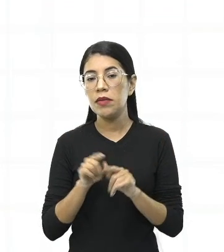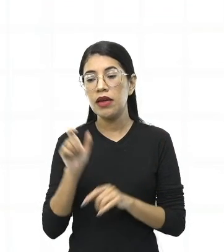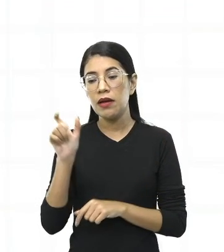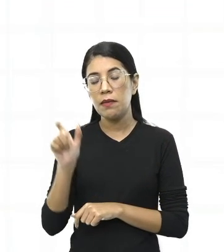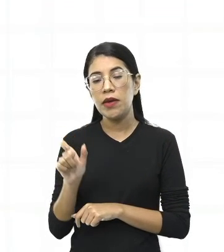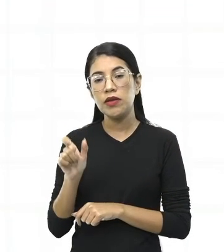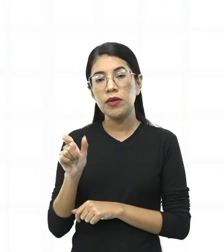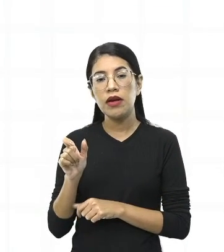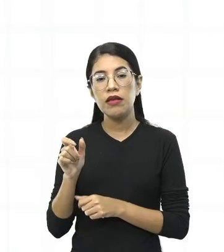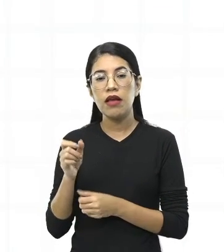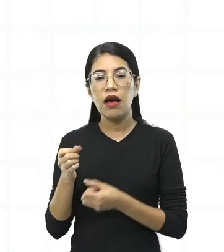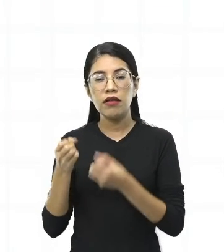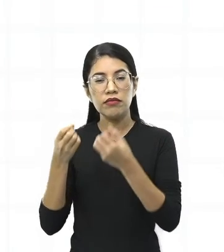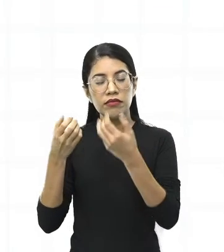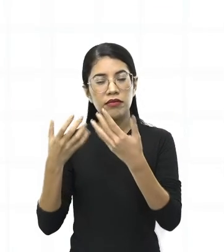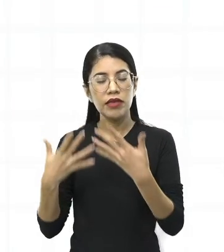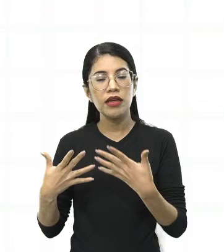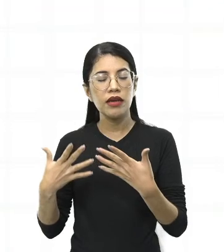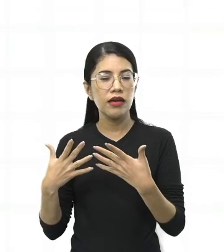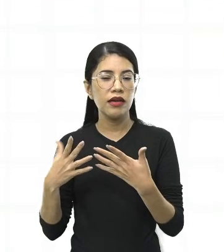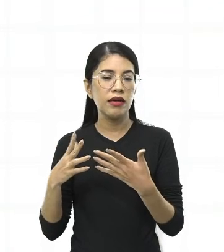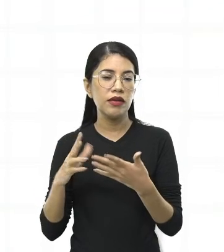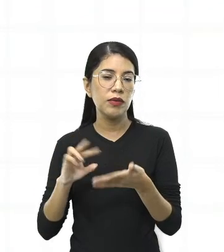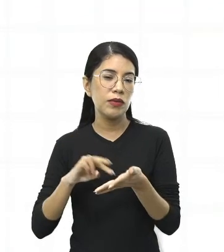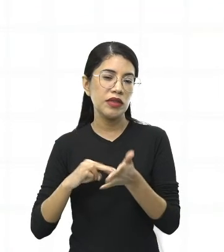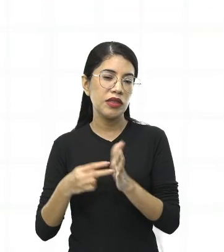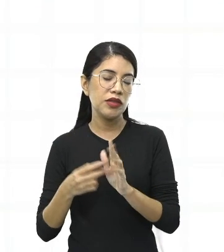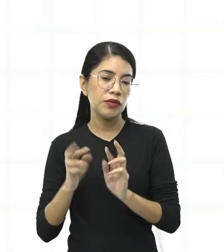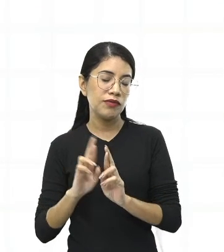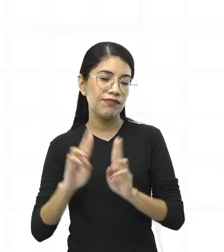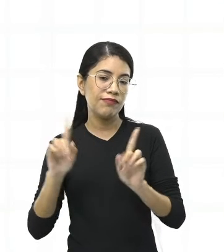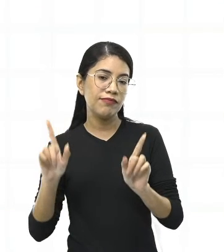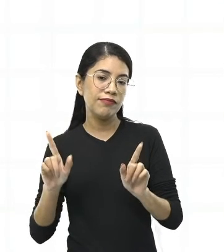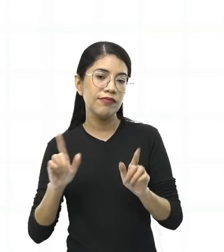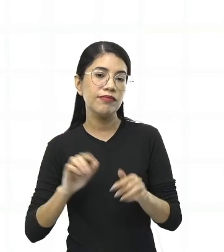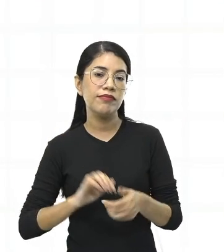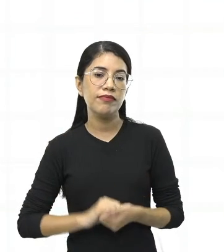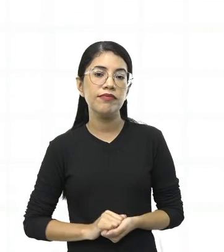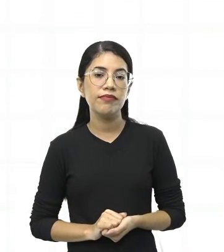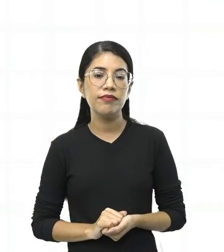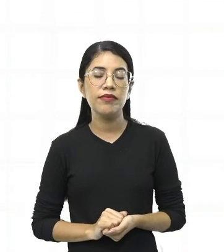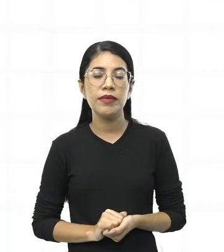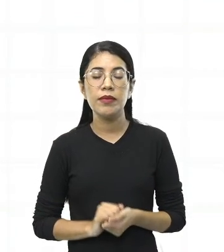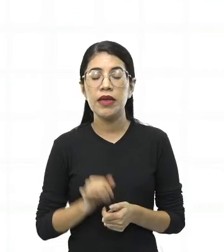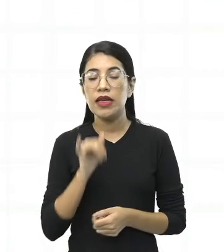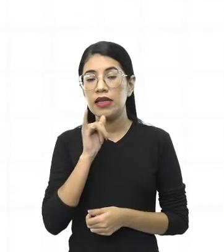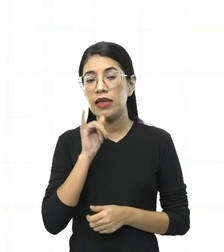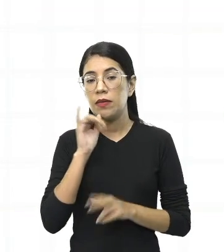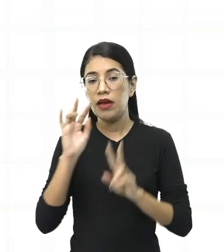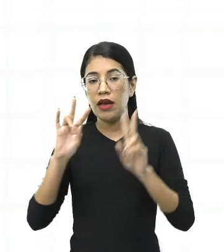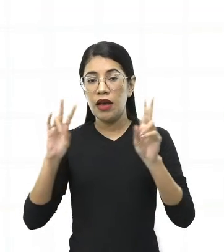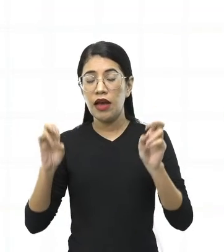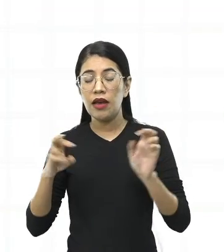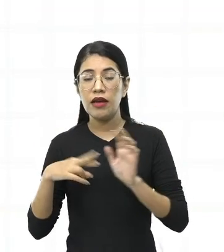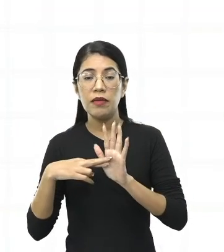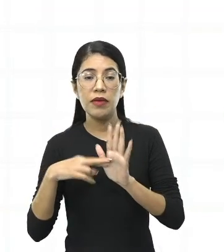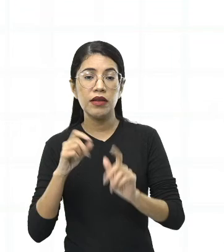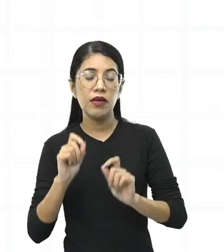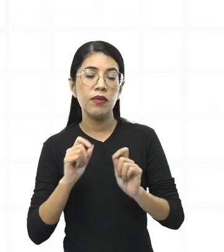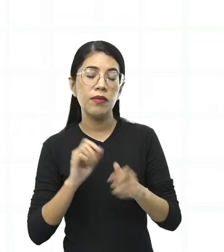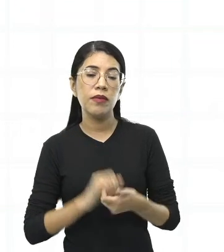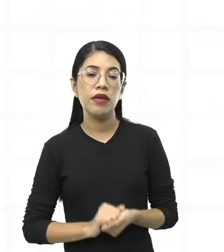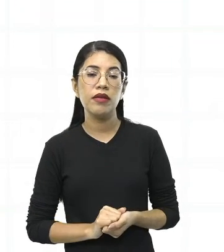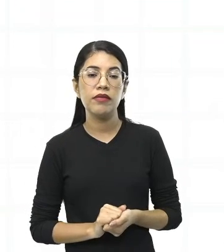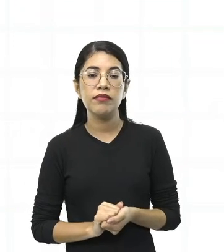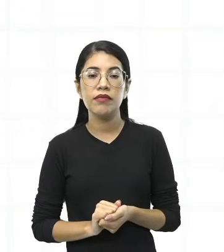de uma fala de um outro sentido, né, que se quer colocar ali. Por exemplo, essas aspas, elas vão representar então um